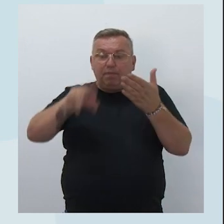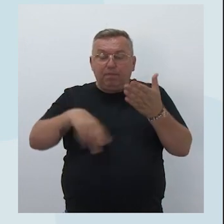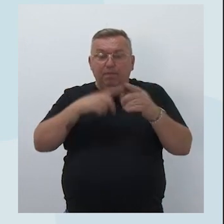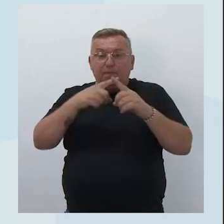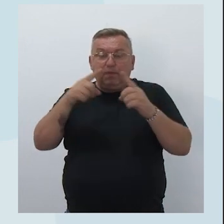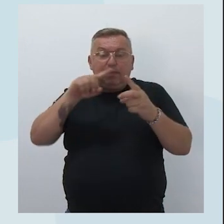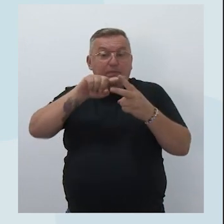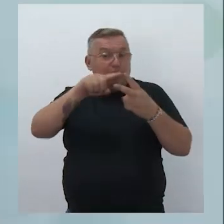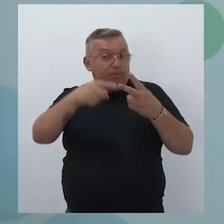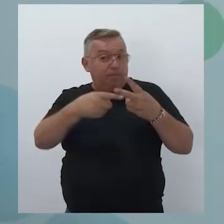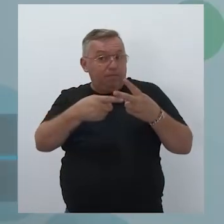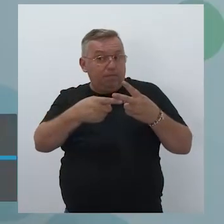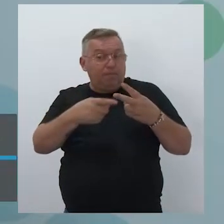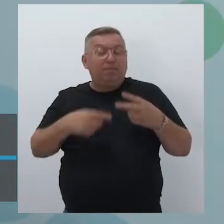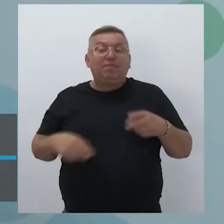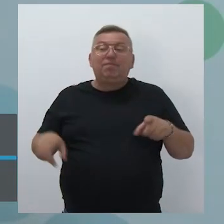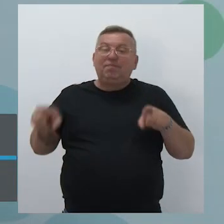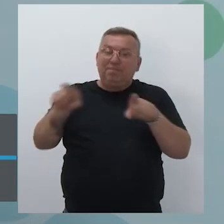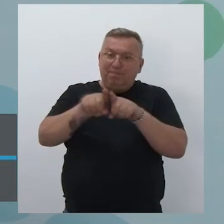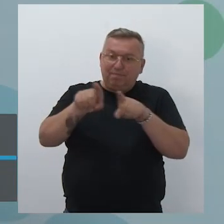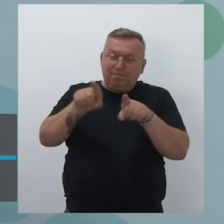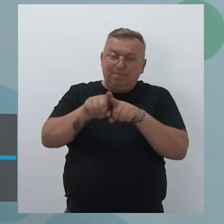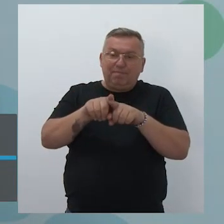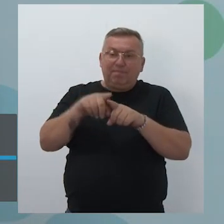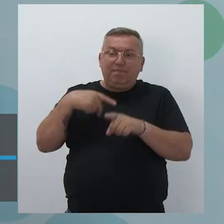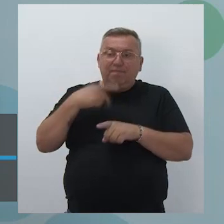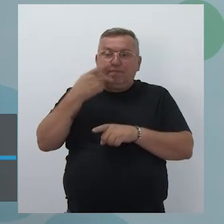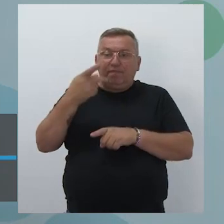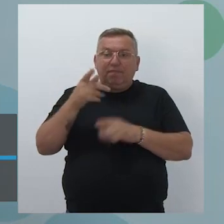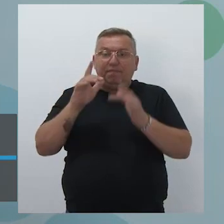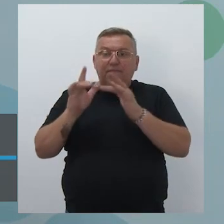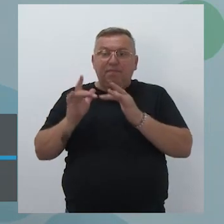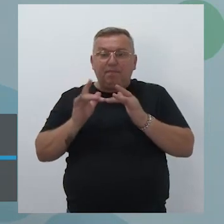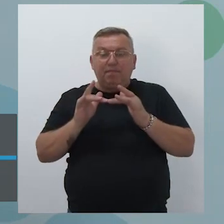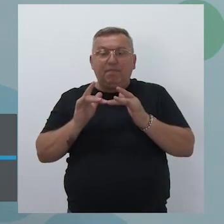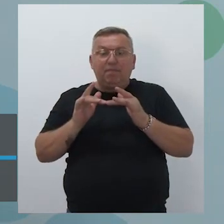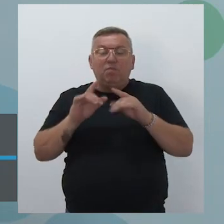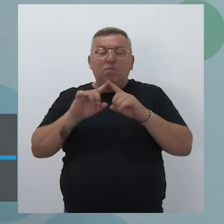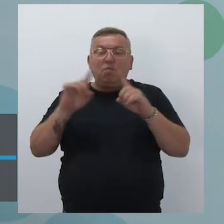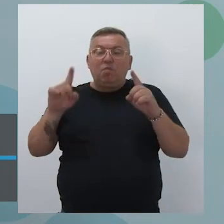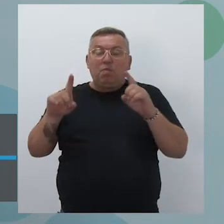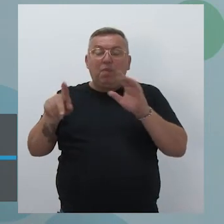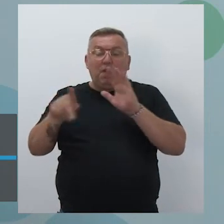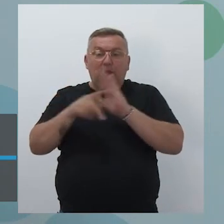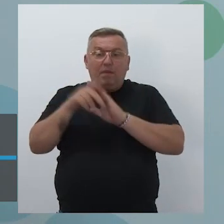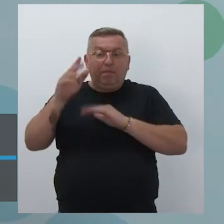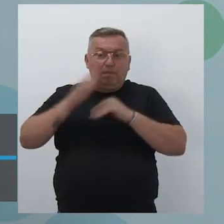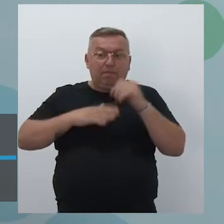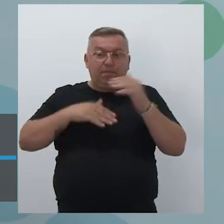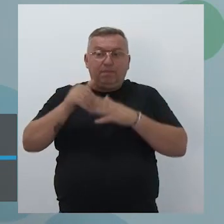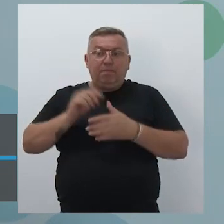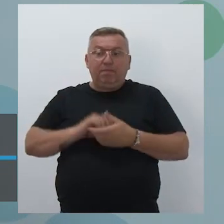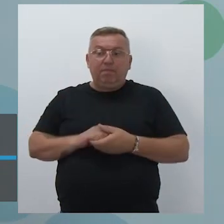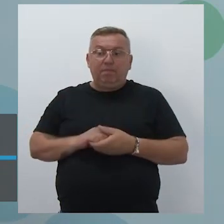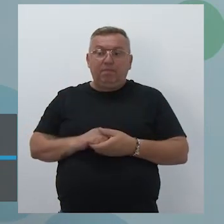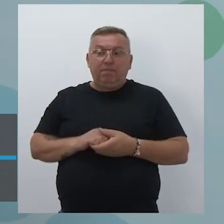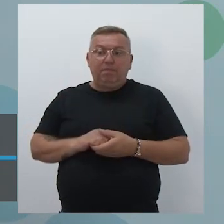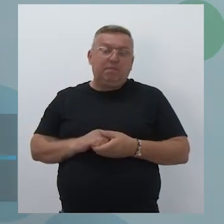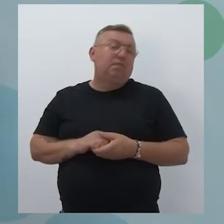e ambiguidades. Também guarda relação intrínseca com a habilidade. Por